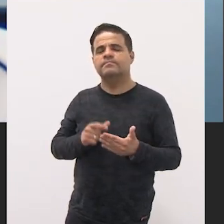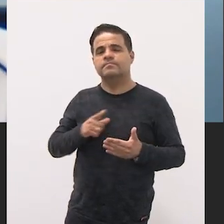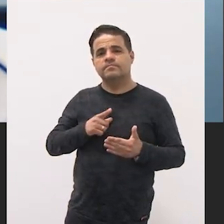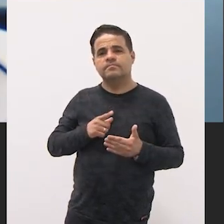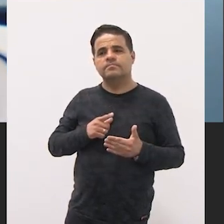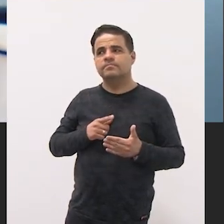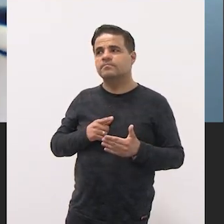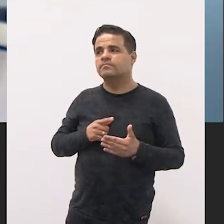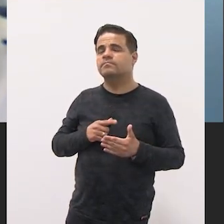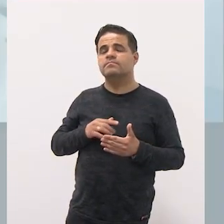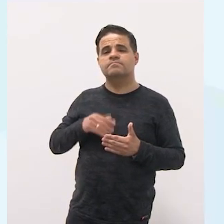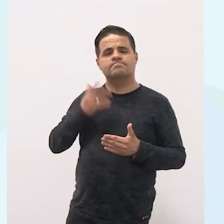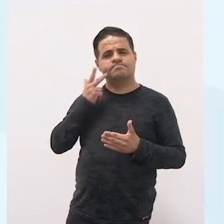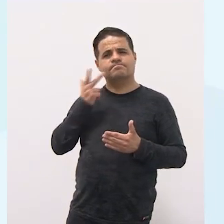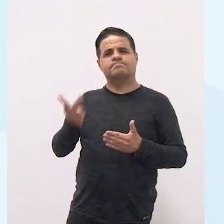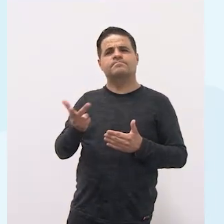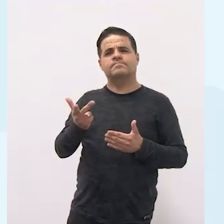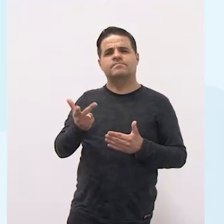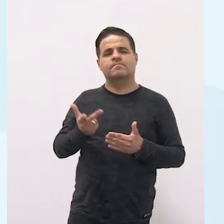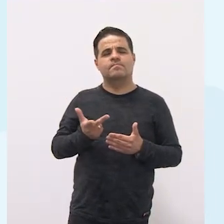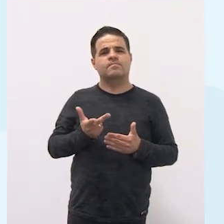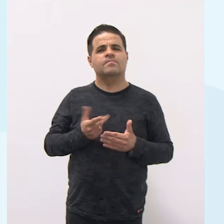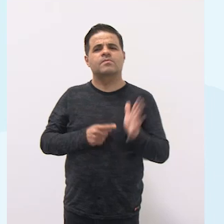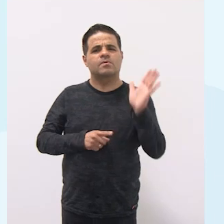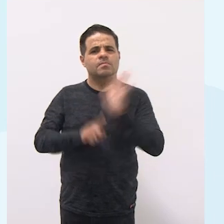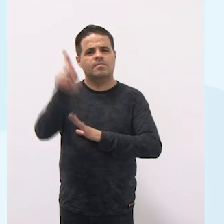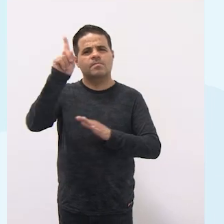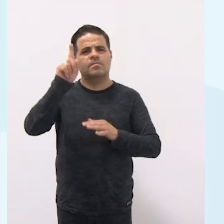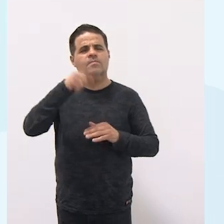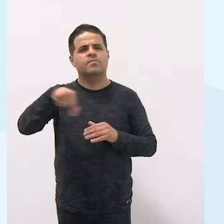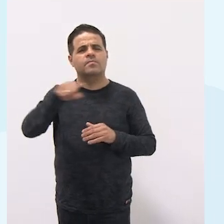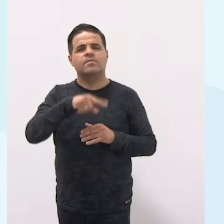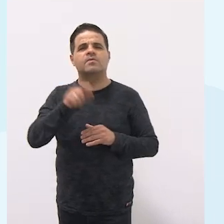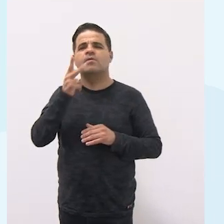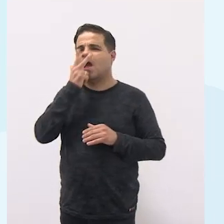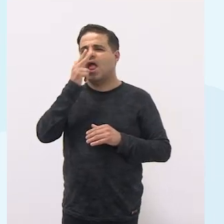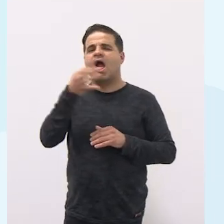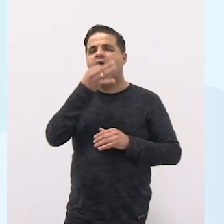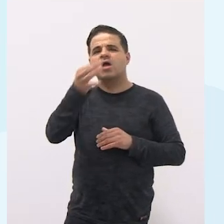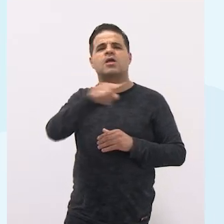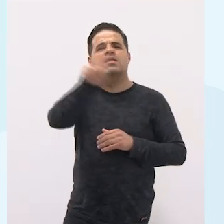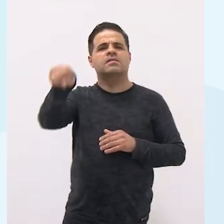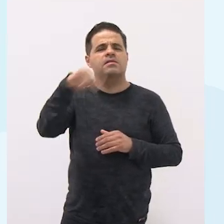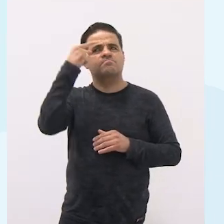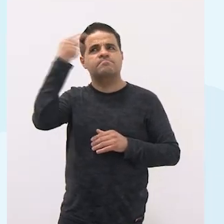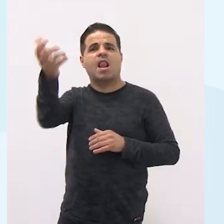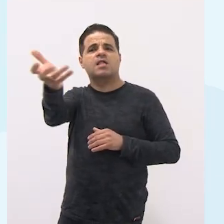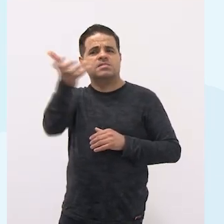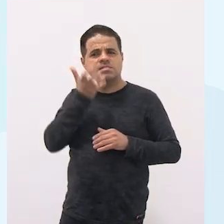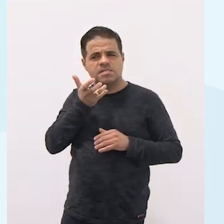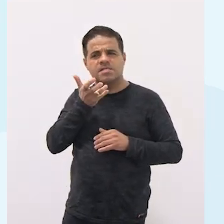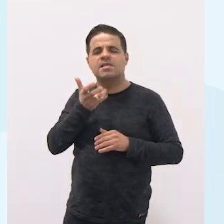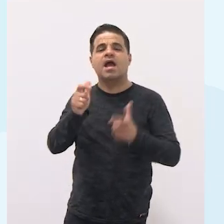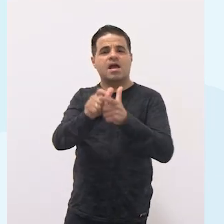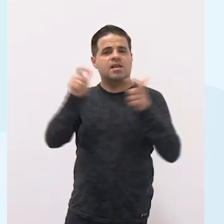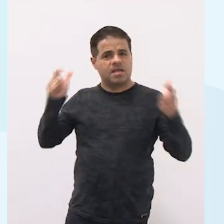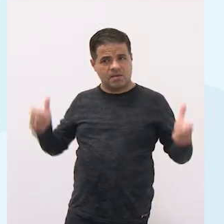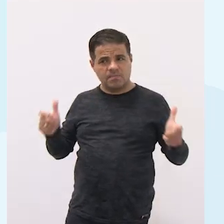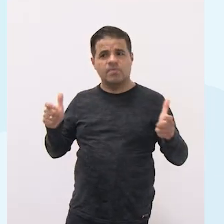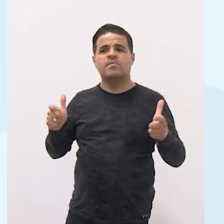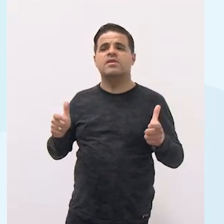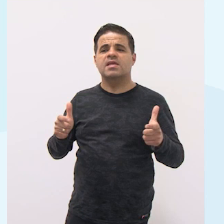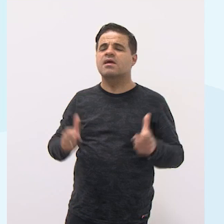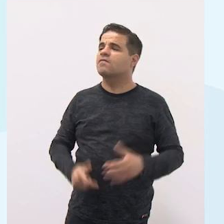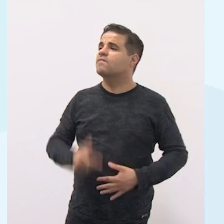nesse atendimento, quando a gente ficou perguntando para elas o que elas achavam, o que elas queriam, a grande